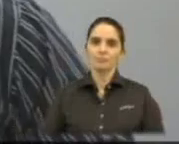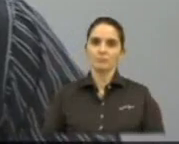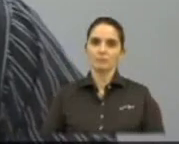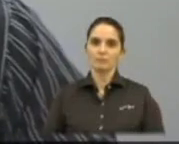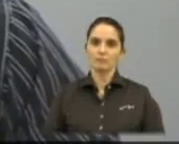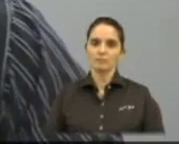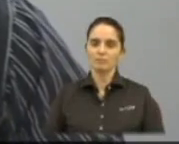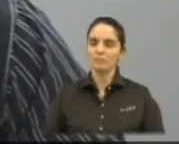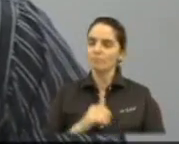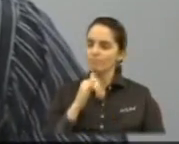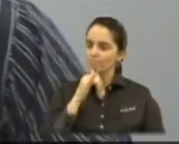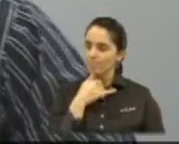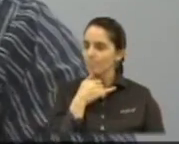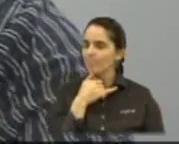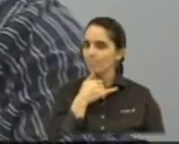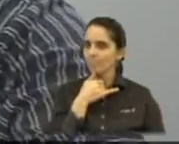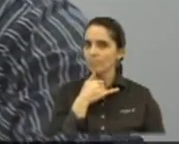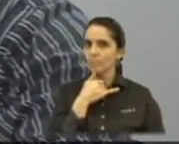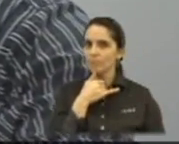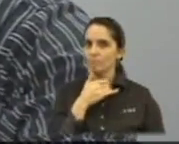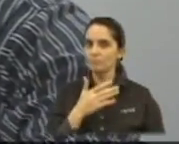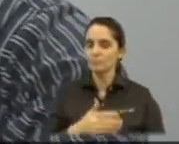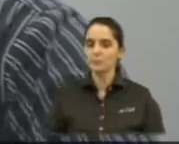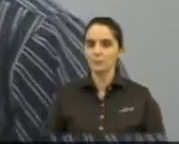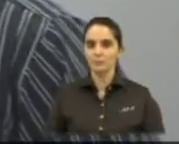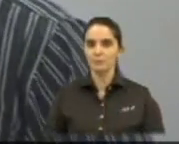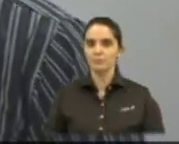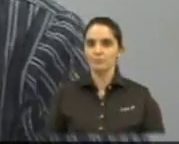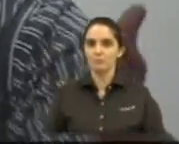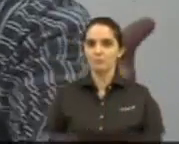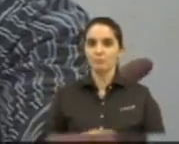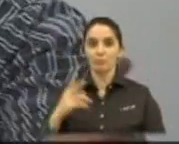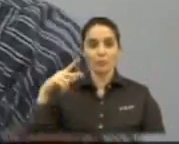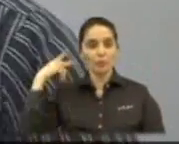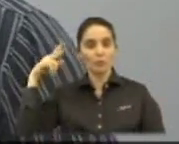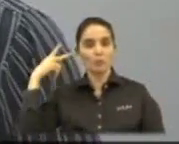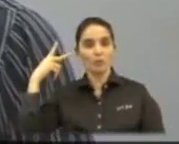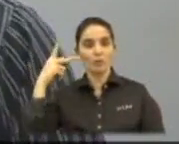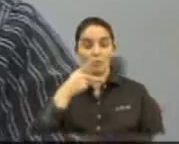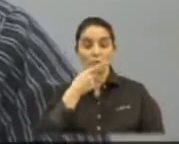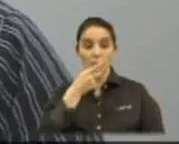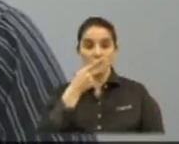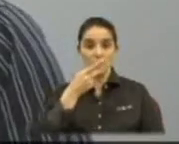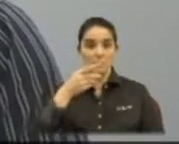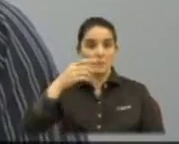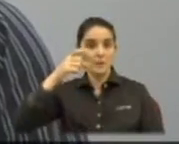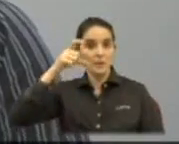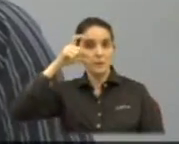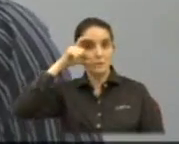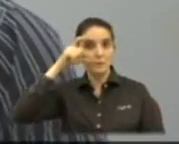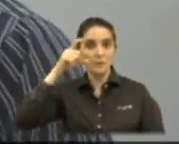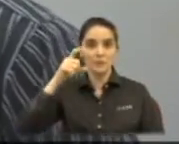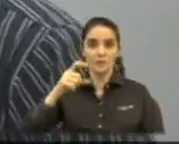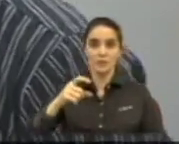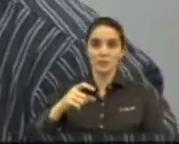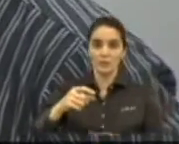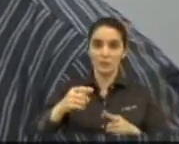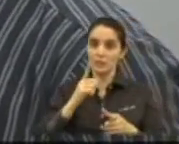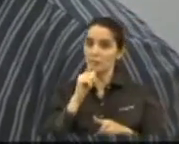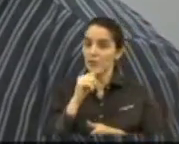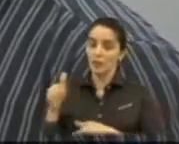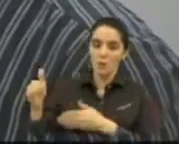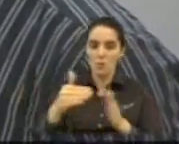situação constrangedora, e o vereador Farid coloca aqui o Rio Doce, morto, não é?